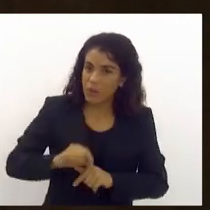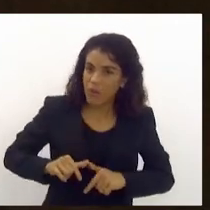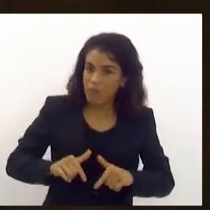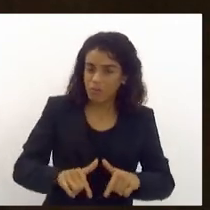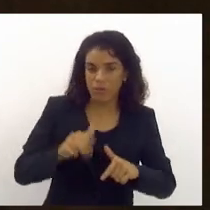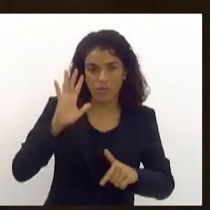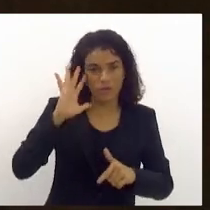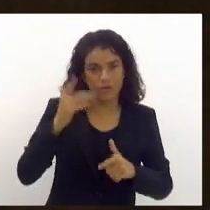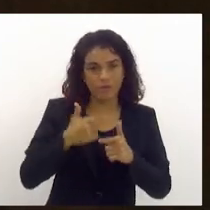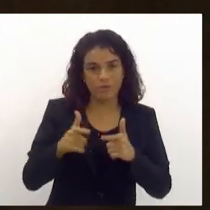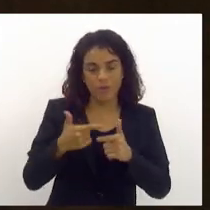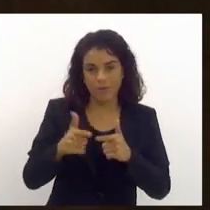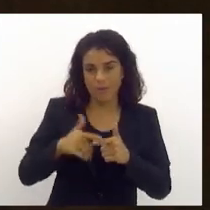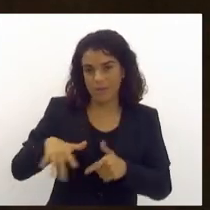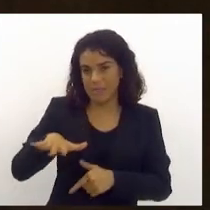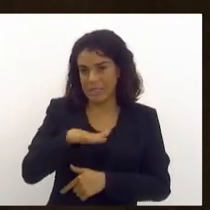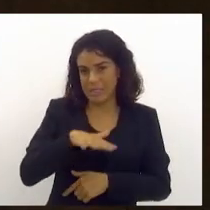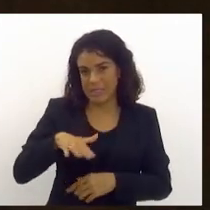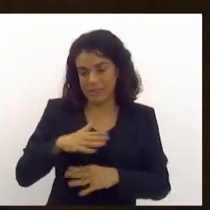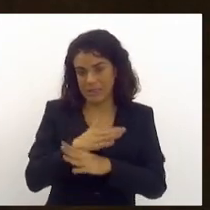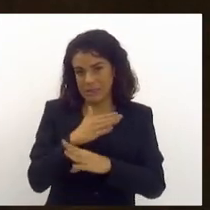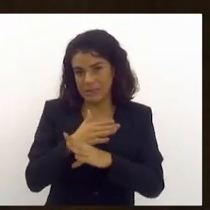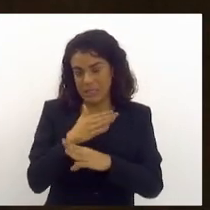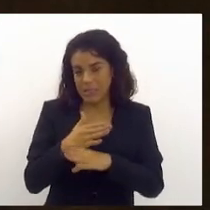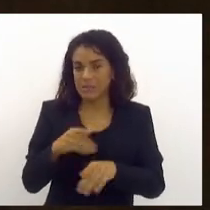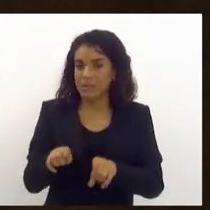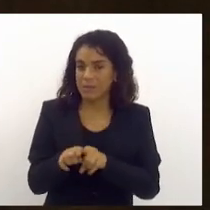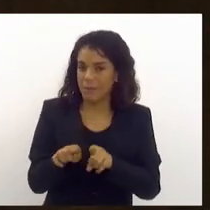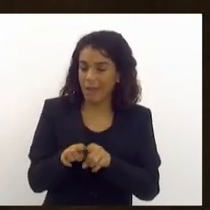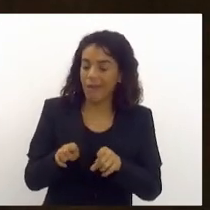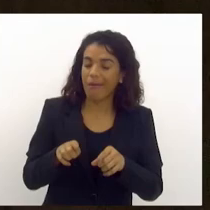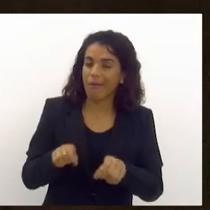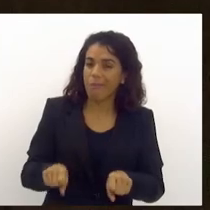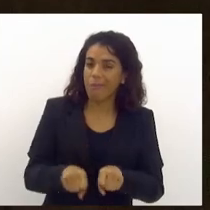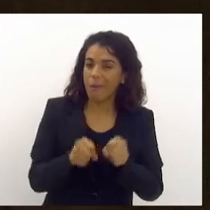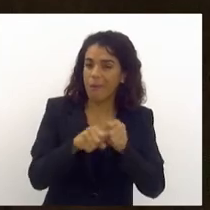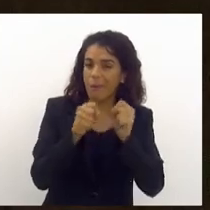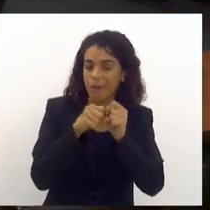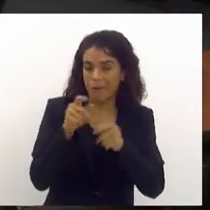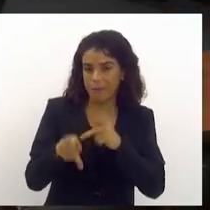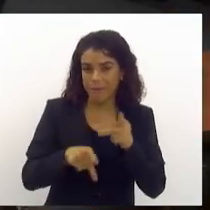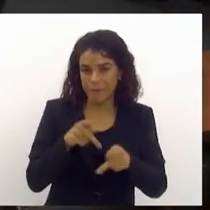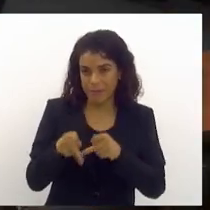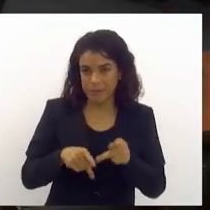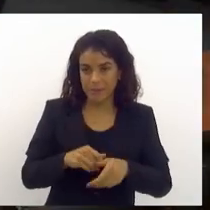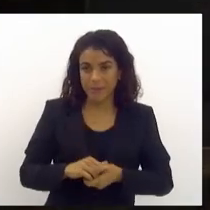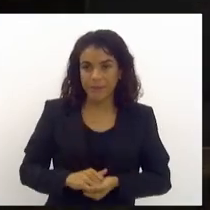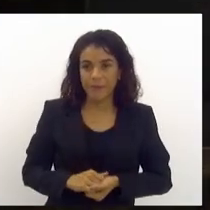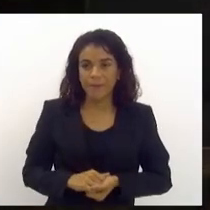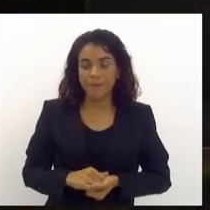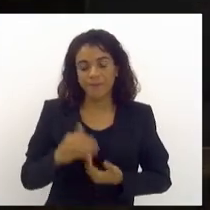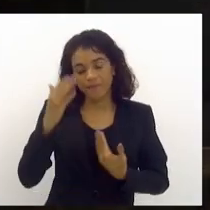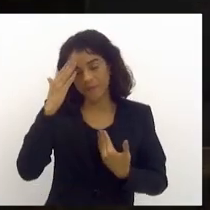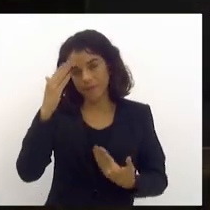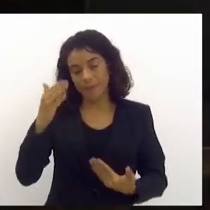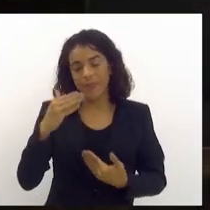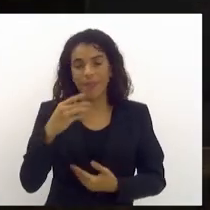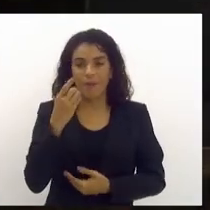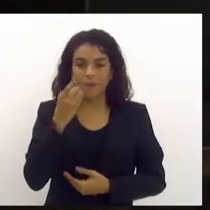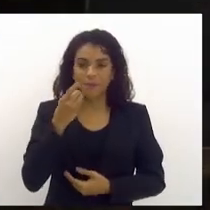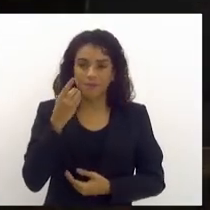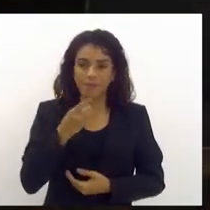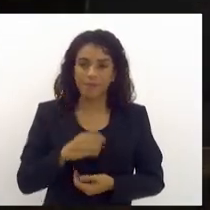para com aqueles funcionários que hoje estão lesando o estado e lesando a população. Muito obrigado, presidente. Obrigado, deputado Pobel.